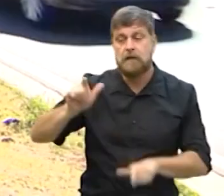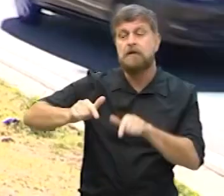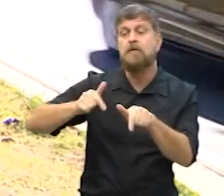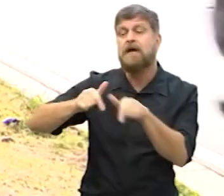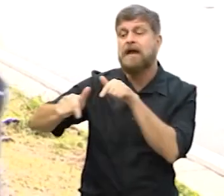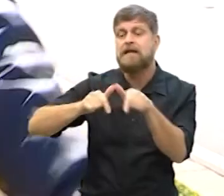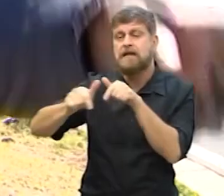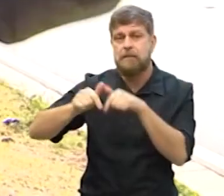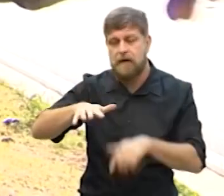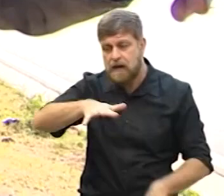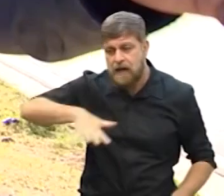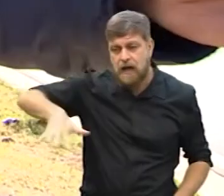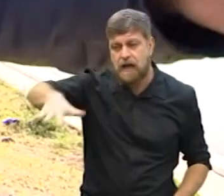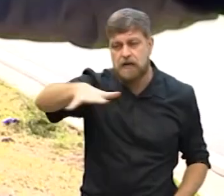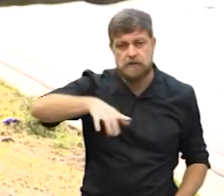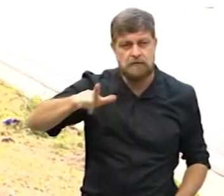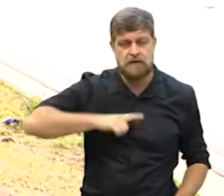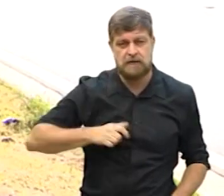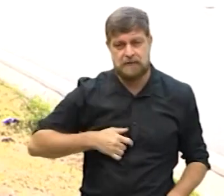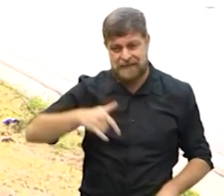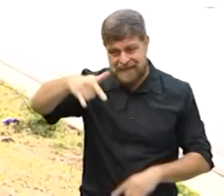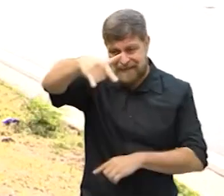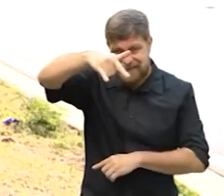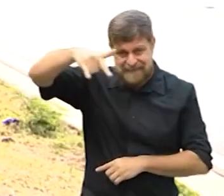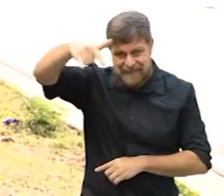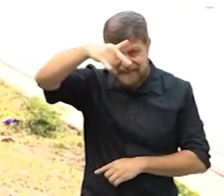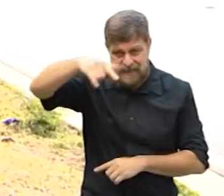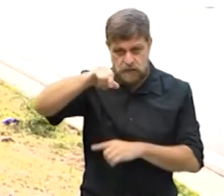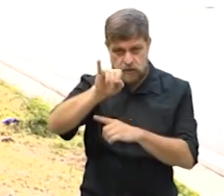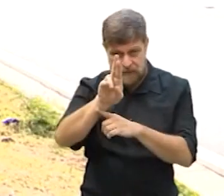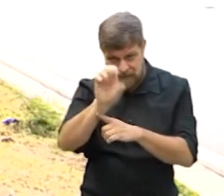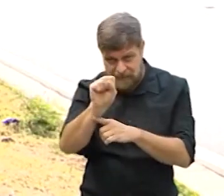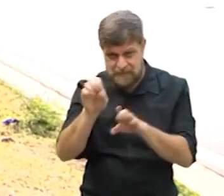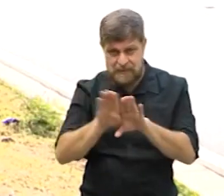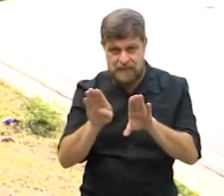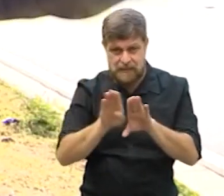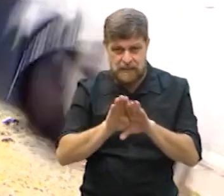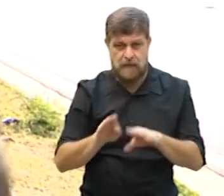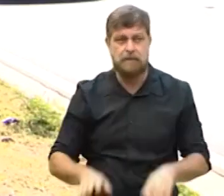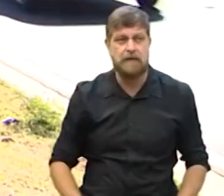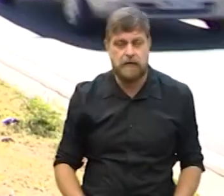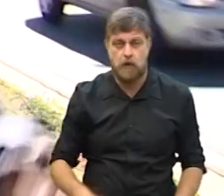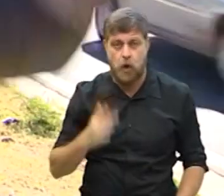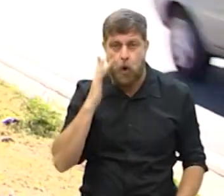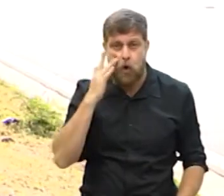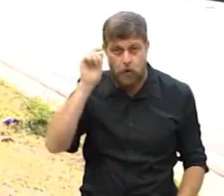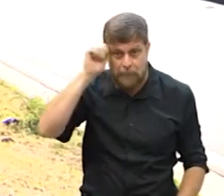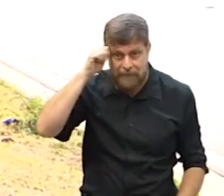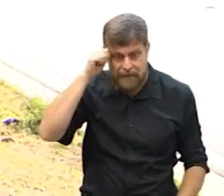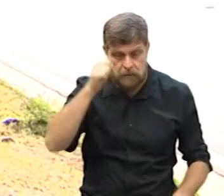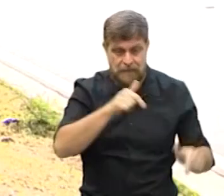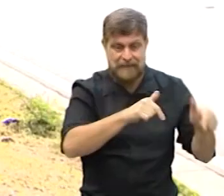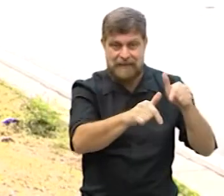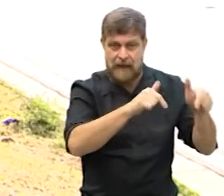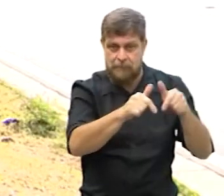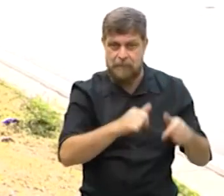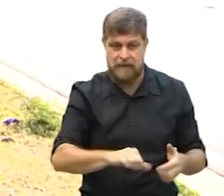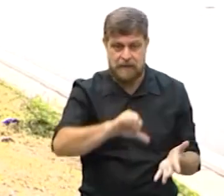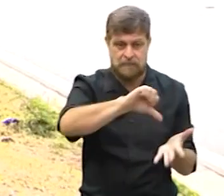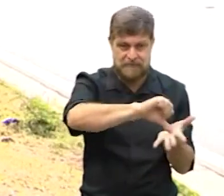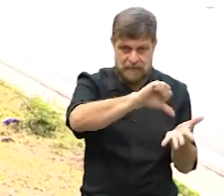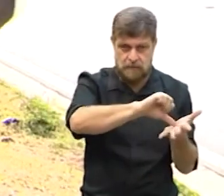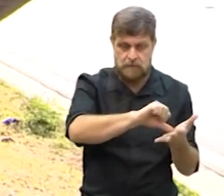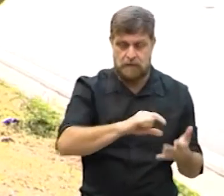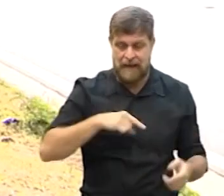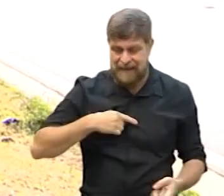moradores da região. E os trabalhadores da região aqui, Satélite Íris, Jardim Ouro Preto, a maioria trabalha na